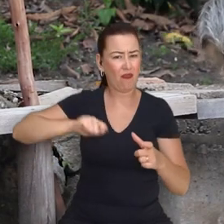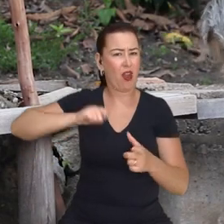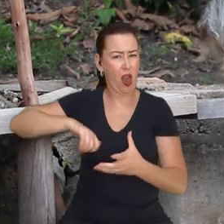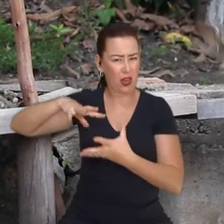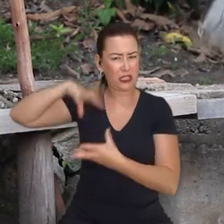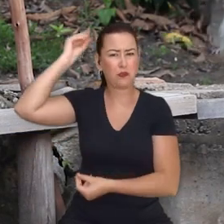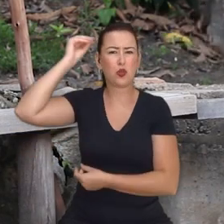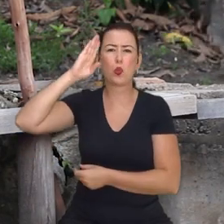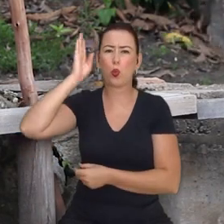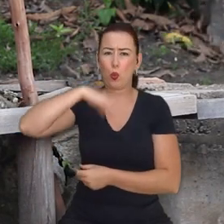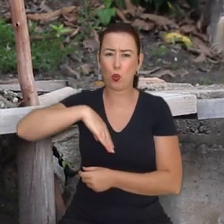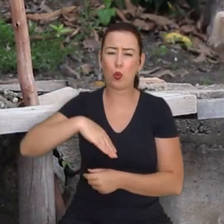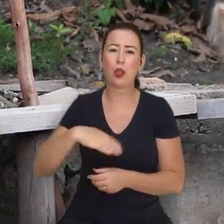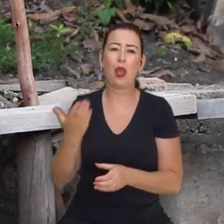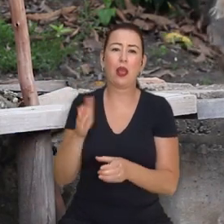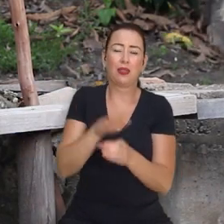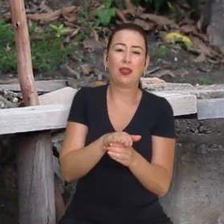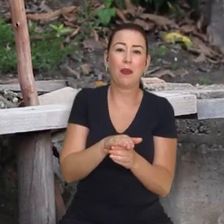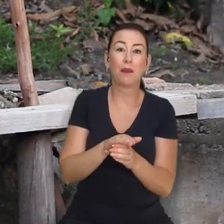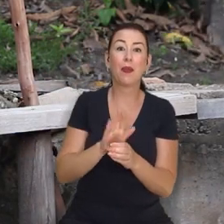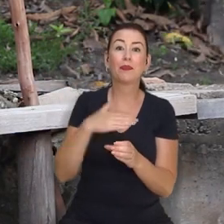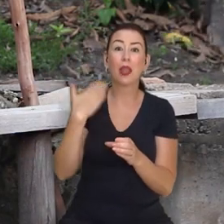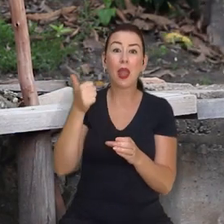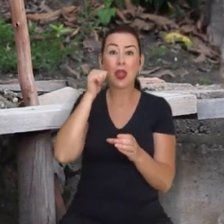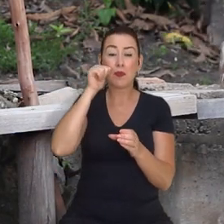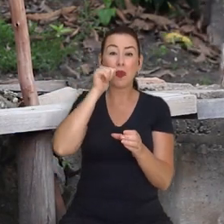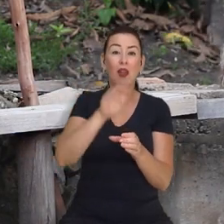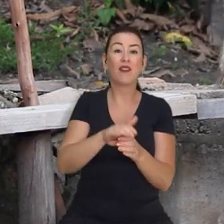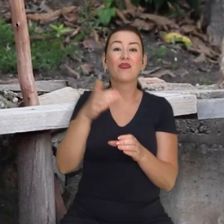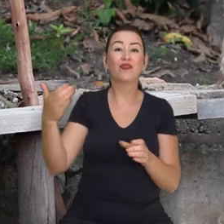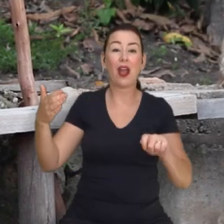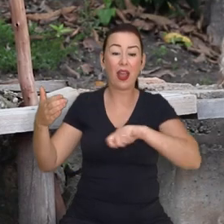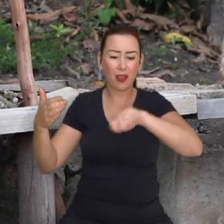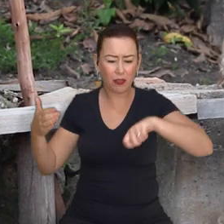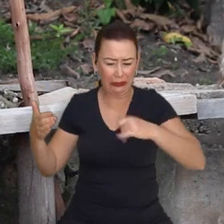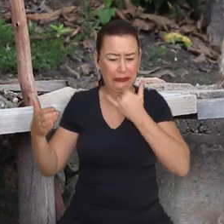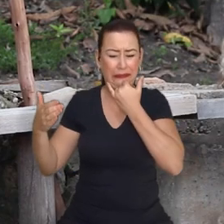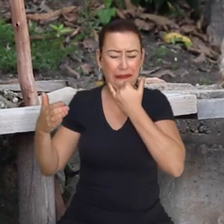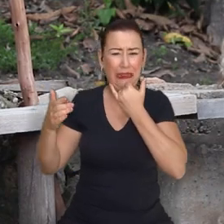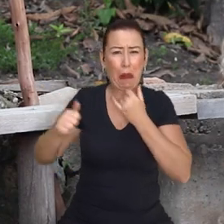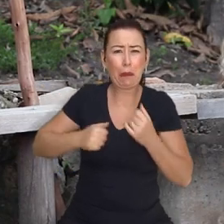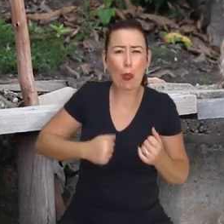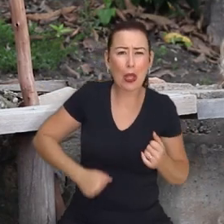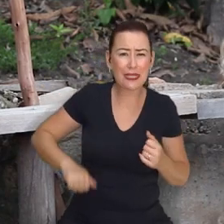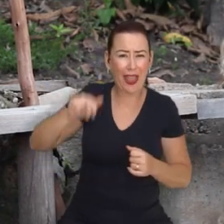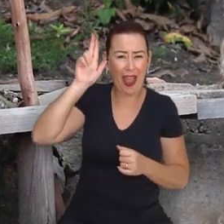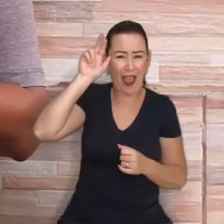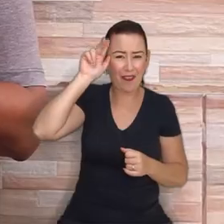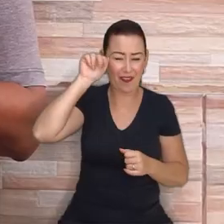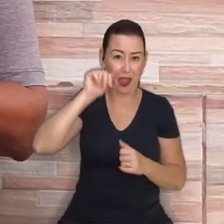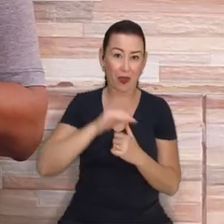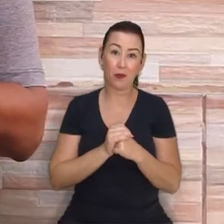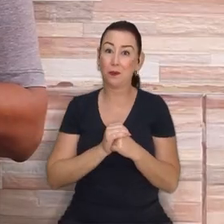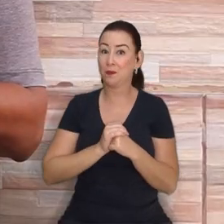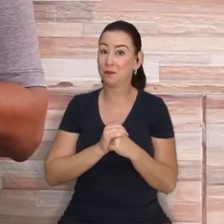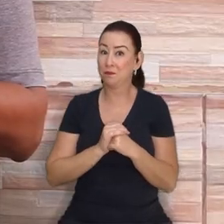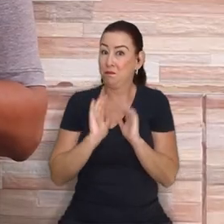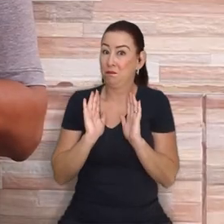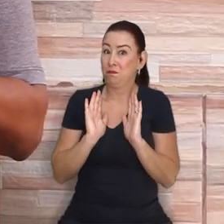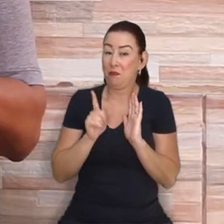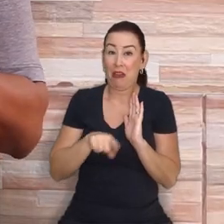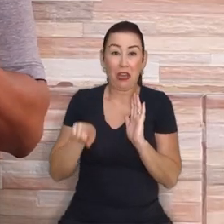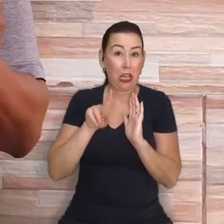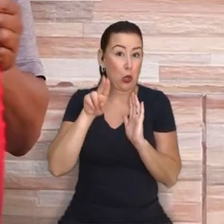panela, e punha a tampa tampando. Quando elas iam mexer, era só bosta de cavalo. Ninguém nunca